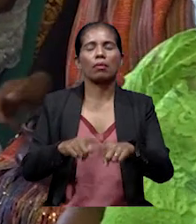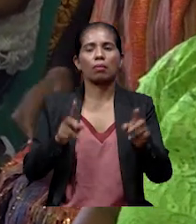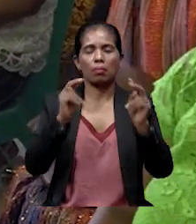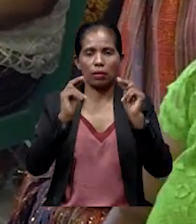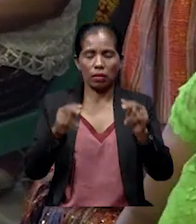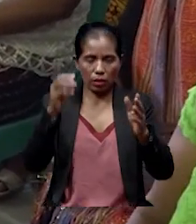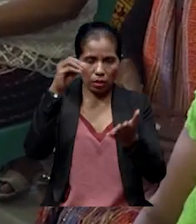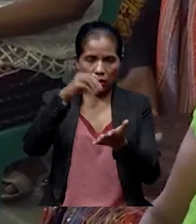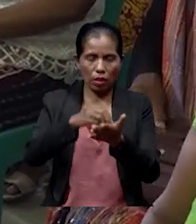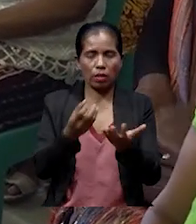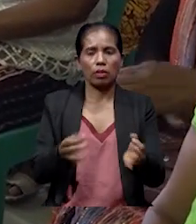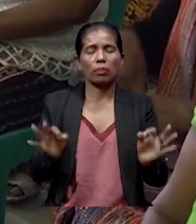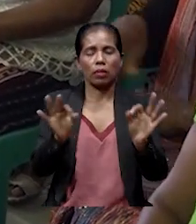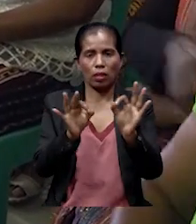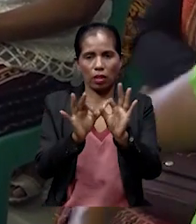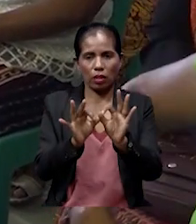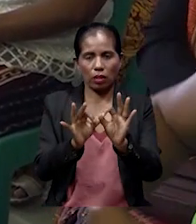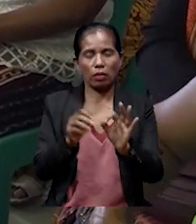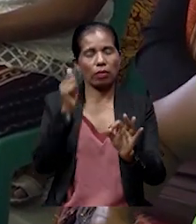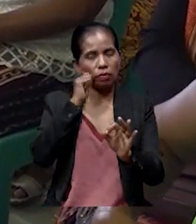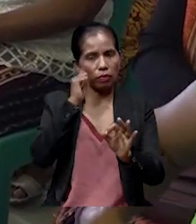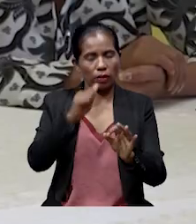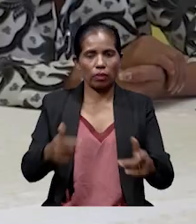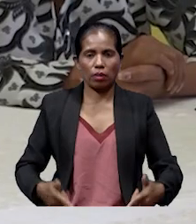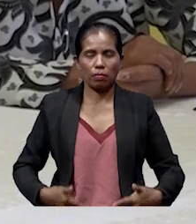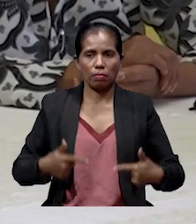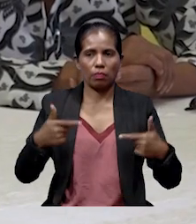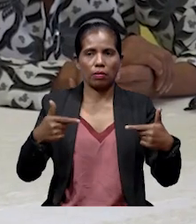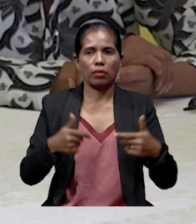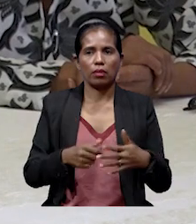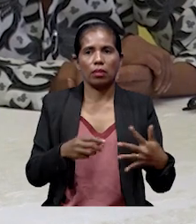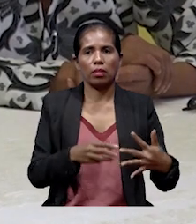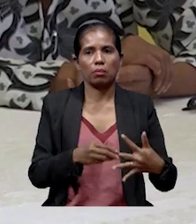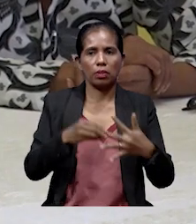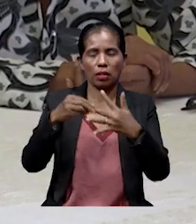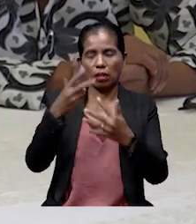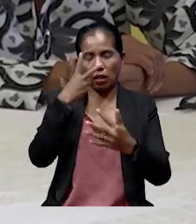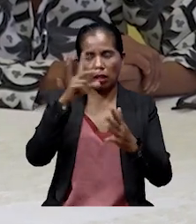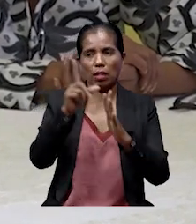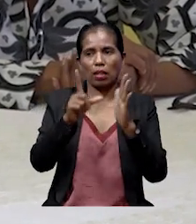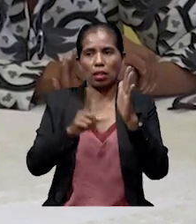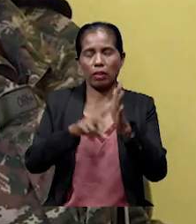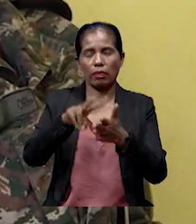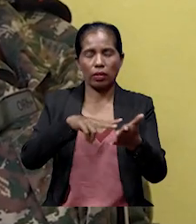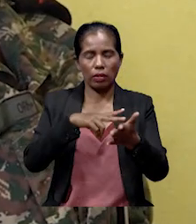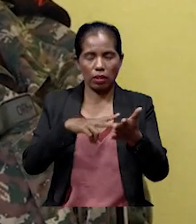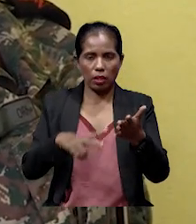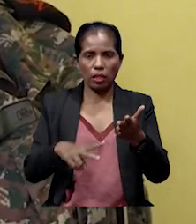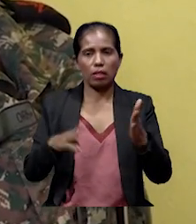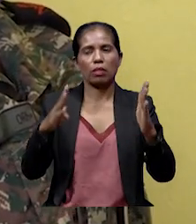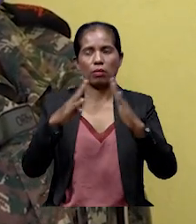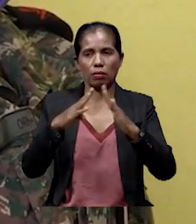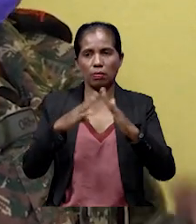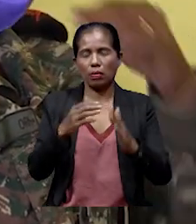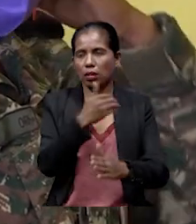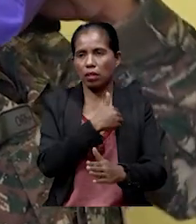tau na fatin importansia ba iha feto nemoris. Liu-liu hare lei violensia domestika tamba durante ne